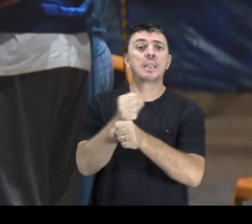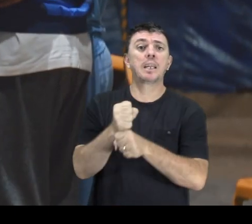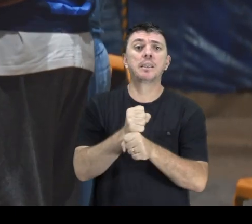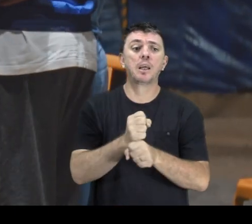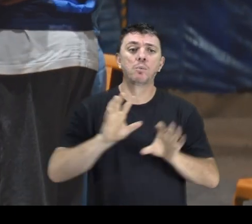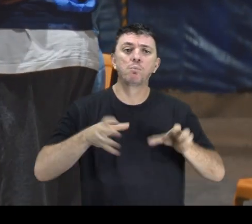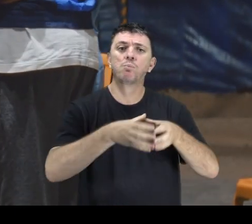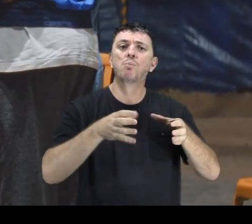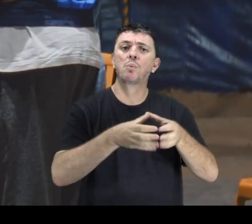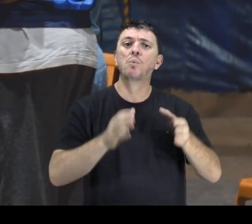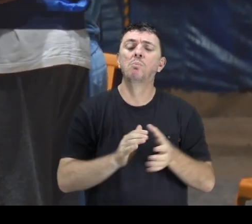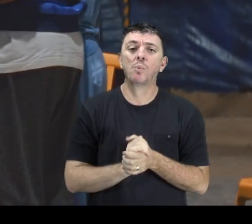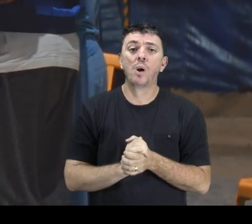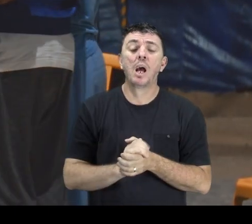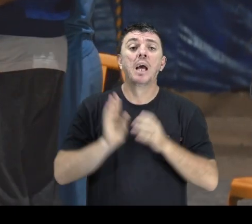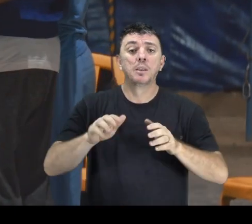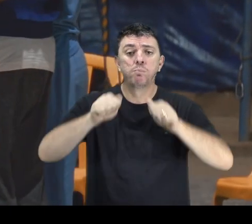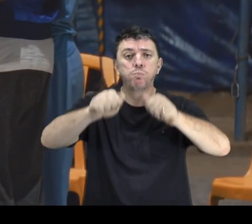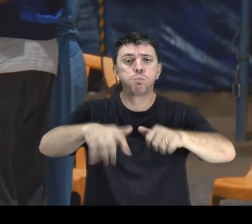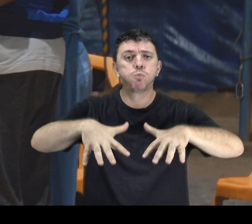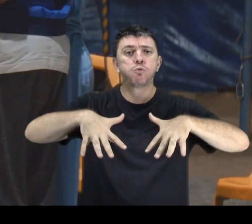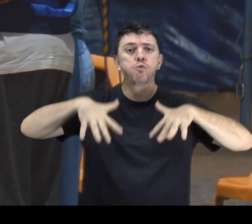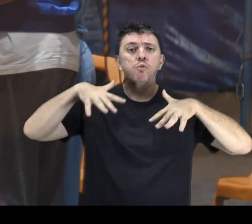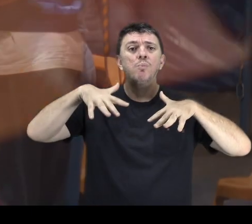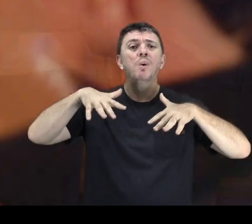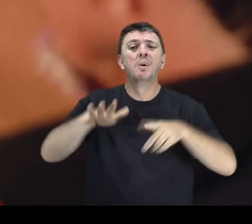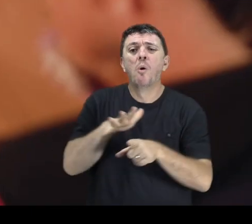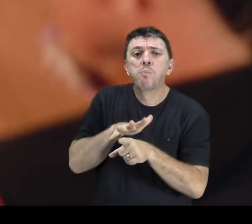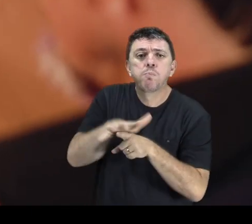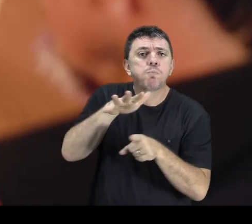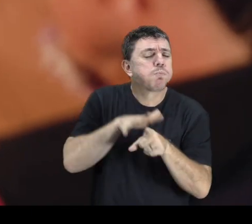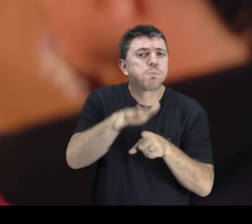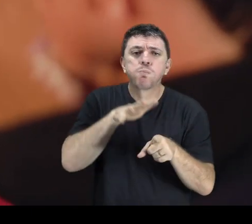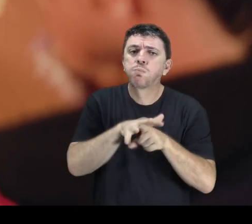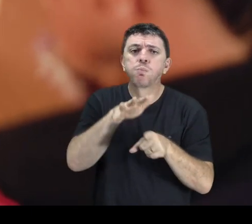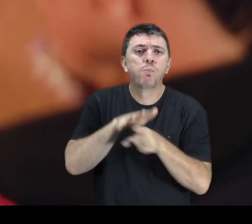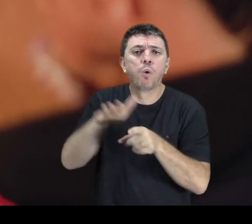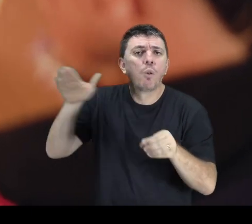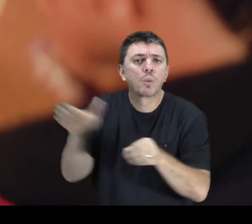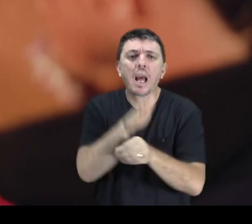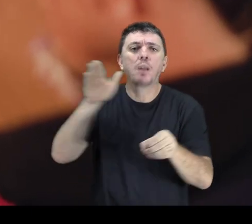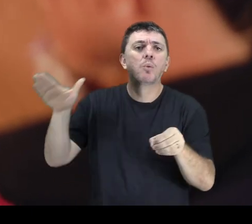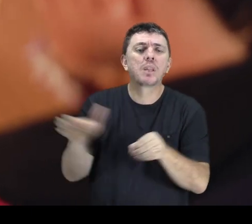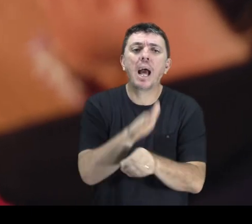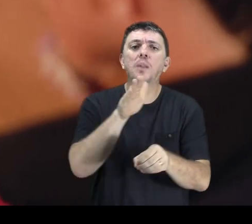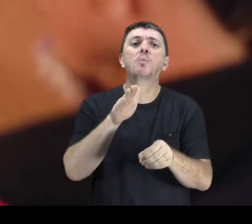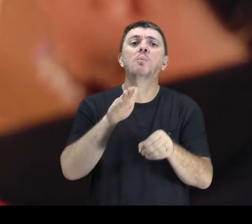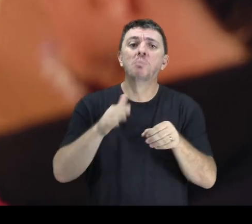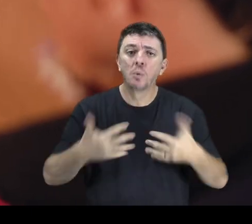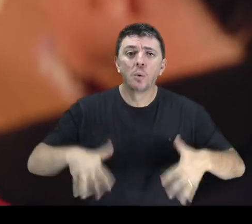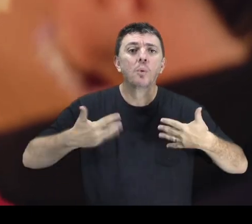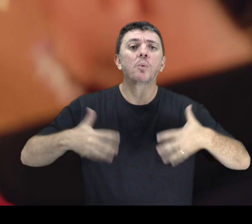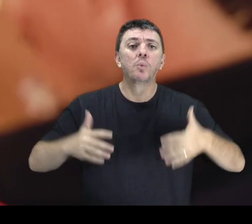últimas sessões, o teatro lotado. Depois de 3 anos. Aí começou a chegar uma galera maior,